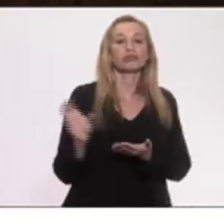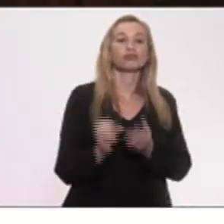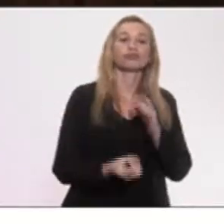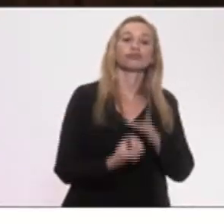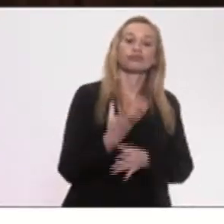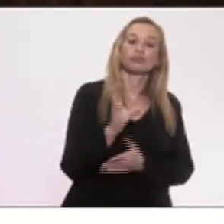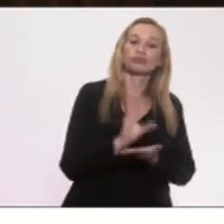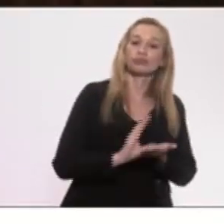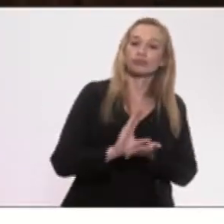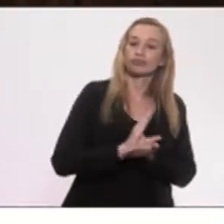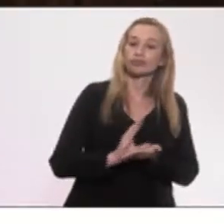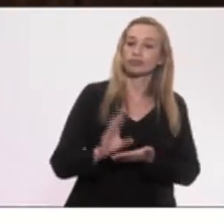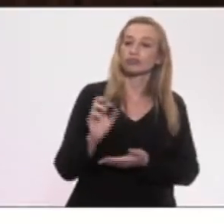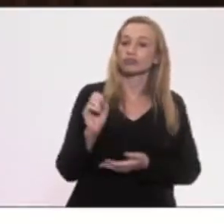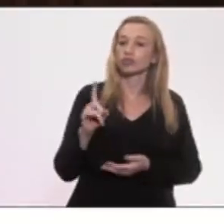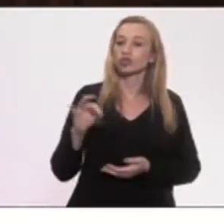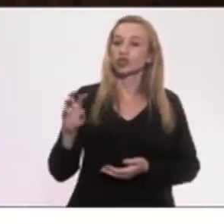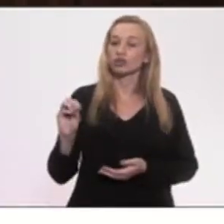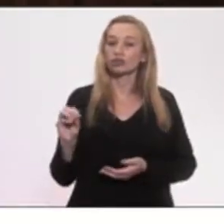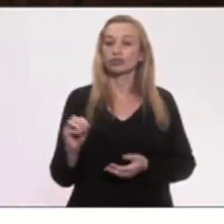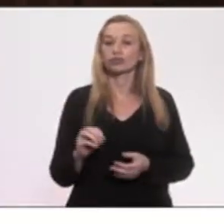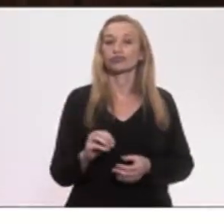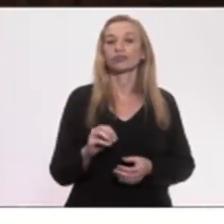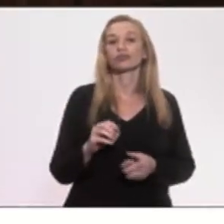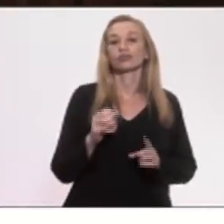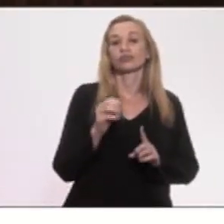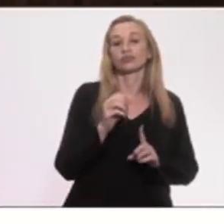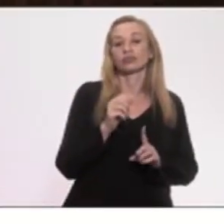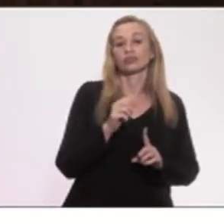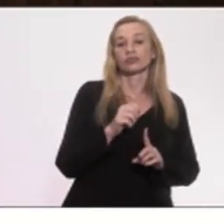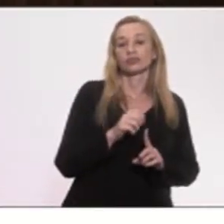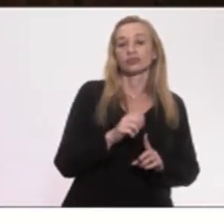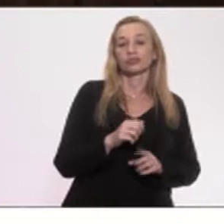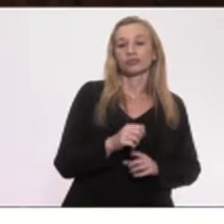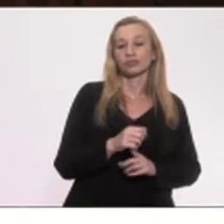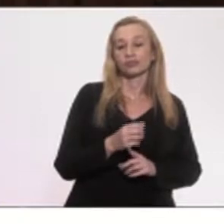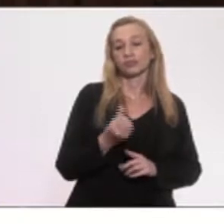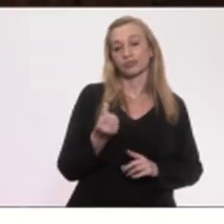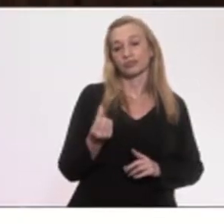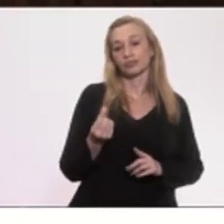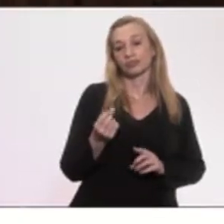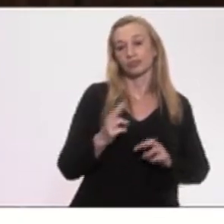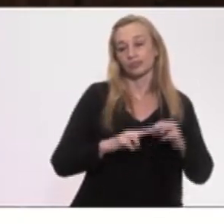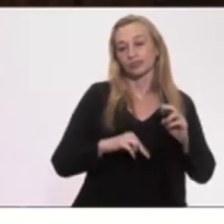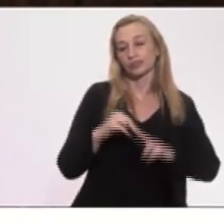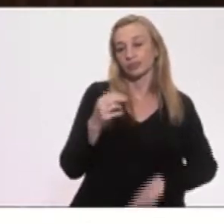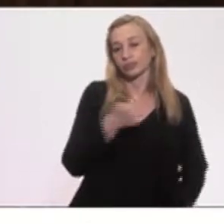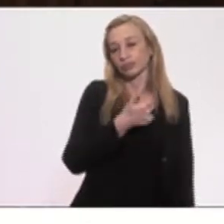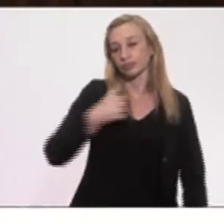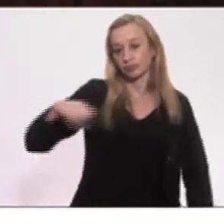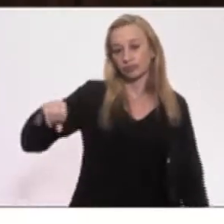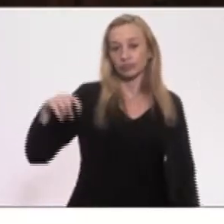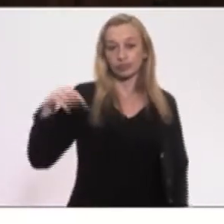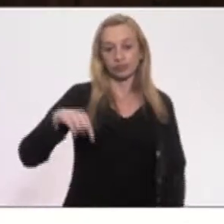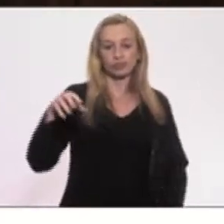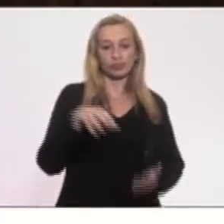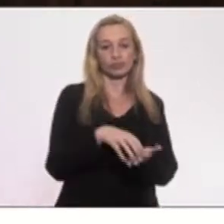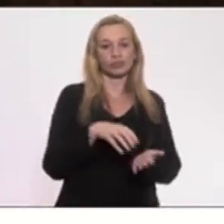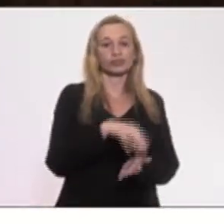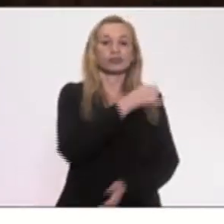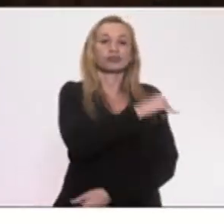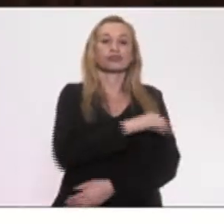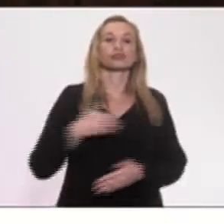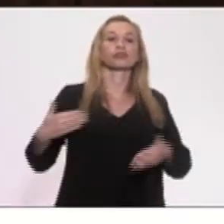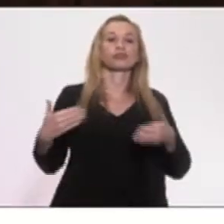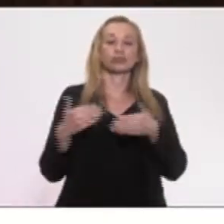Consultivo no dia 6 de junho de 2019, no Centro Integrado de Comando e Controle, aqui no centro do Rio, próximo à